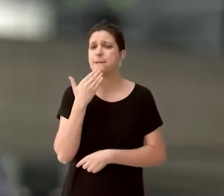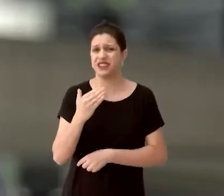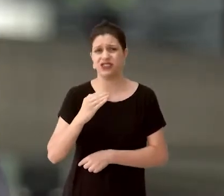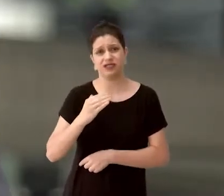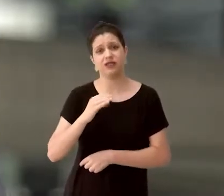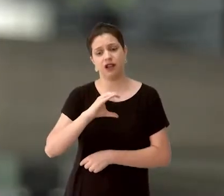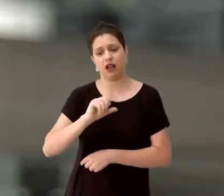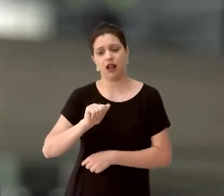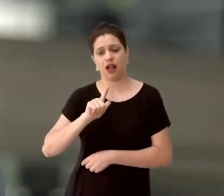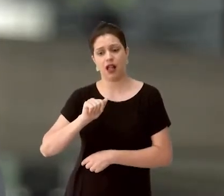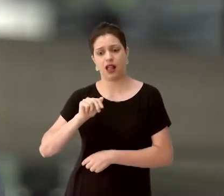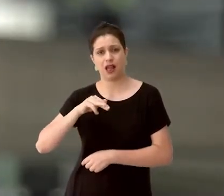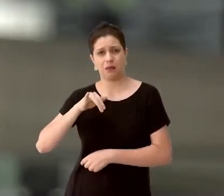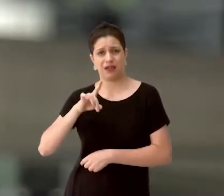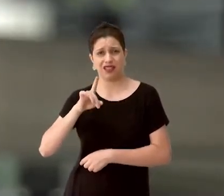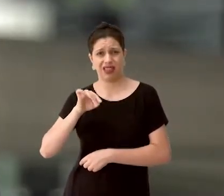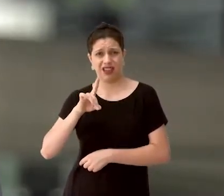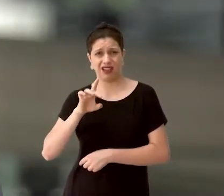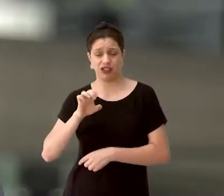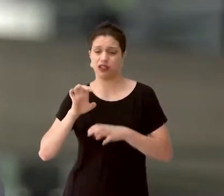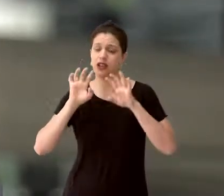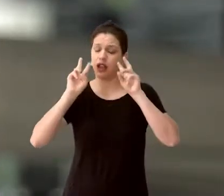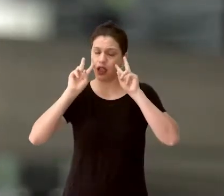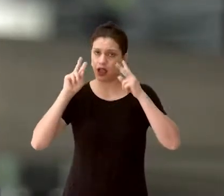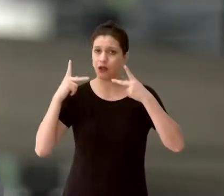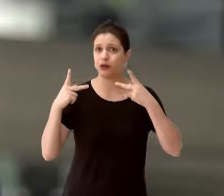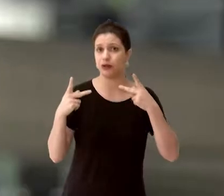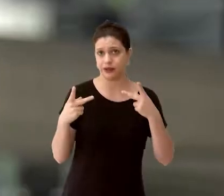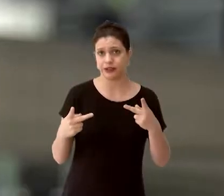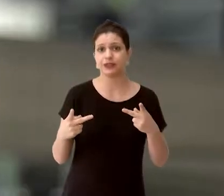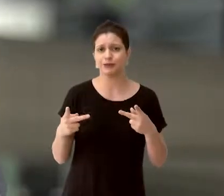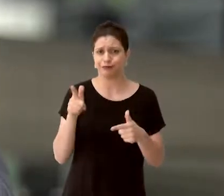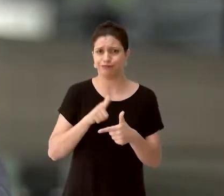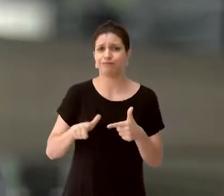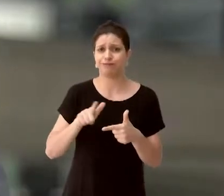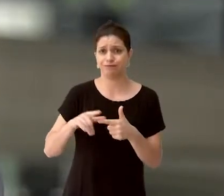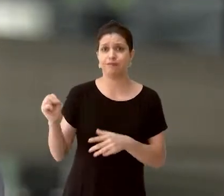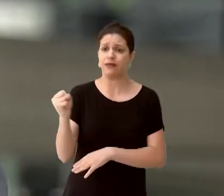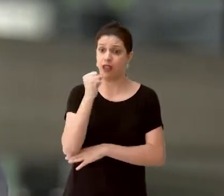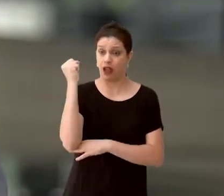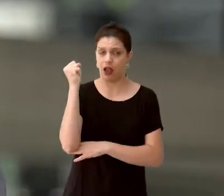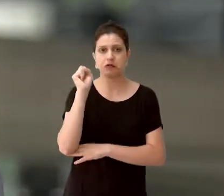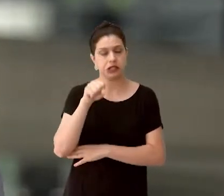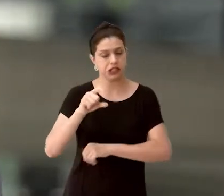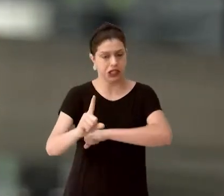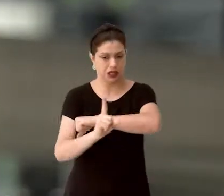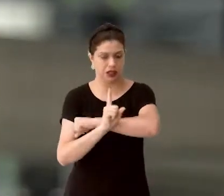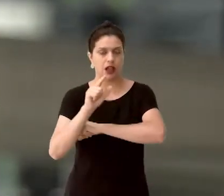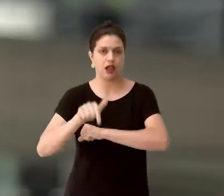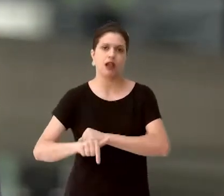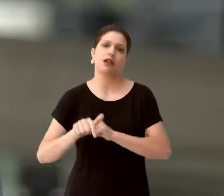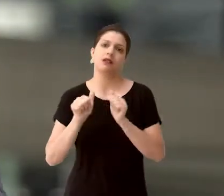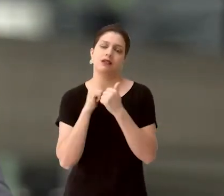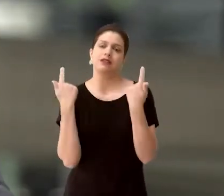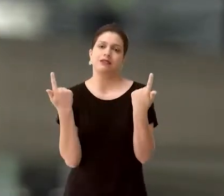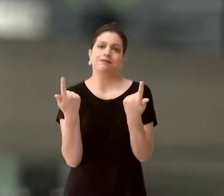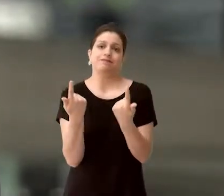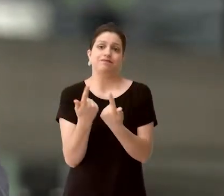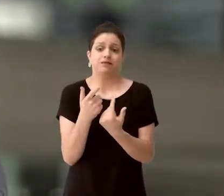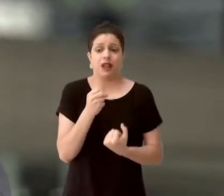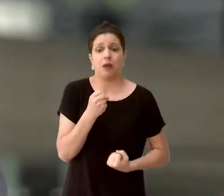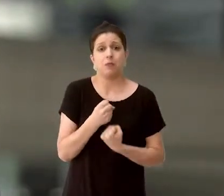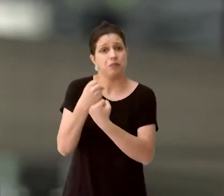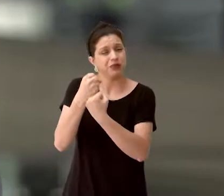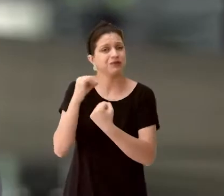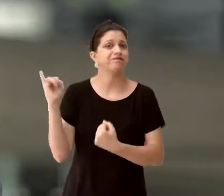de todas as regiões do estado que solicitaram o reconhecimento de calamidade foram atendidos pela Casa de Leis. Esse